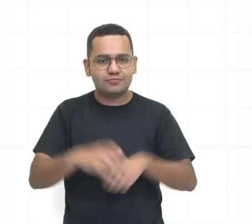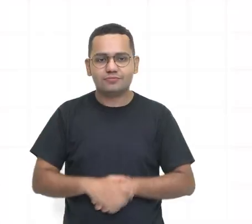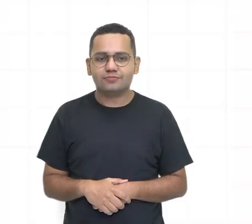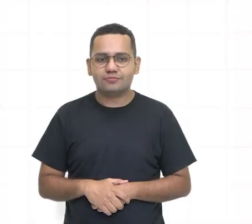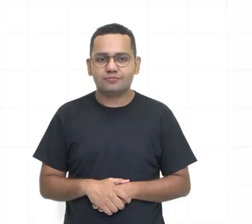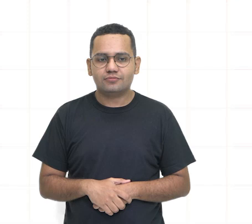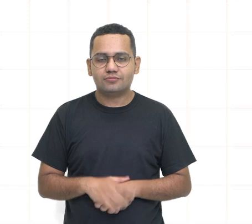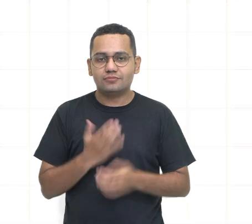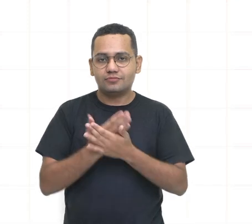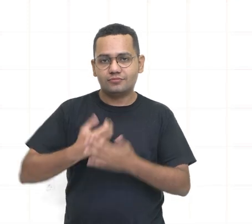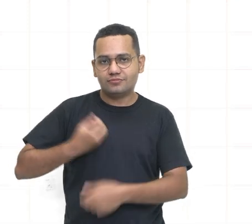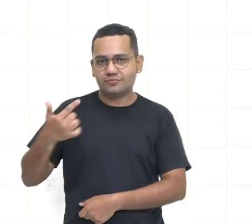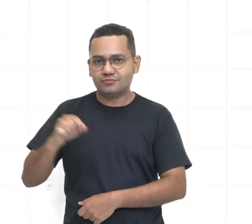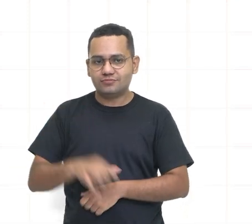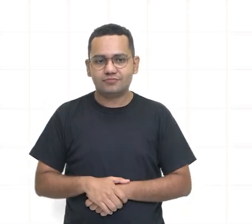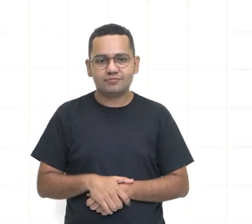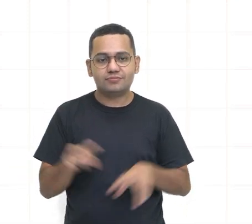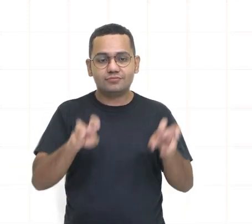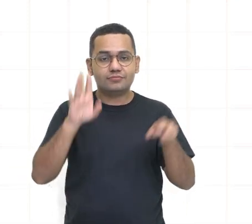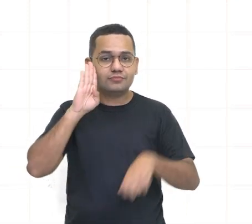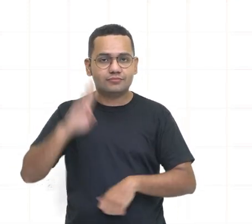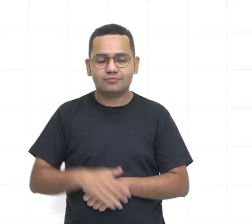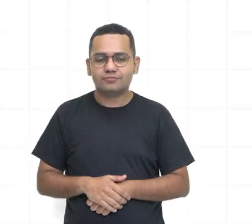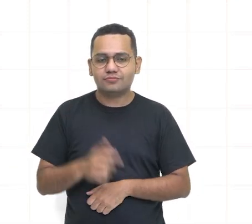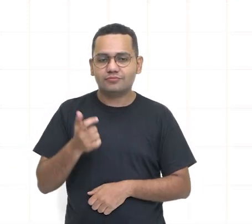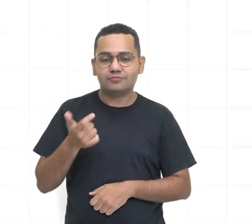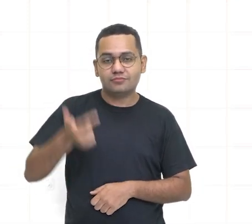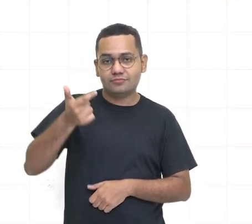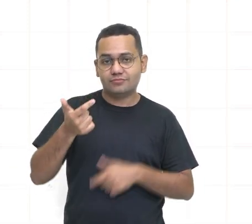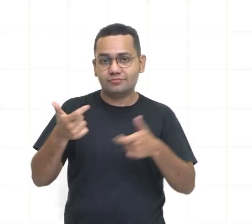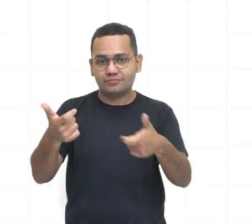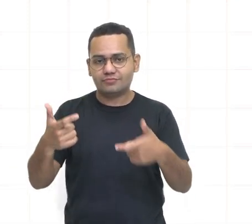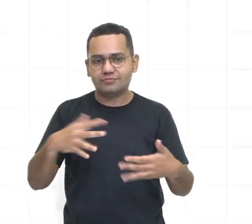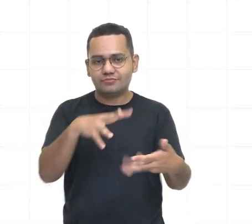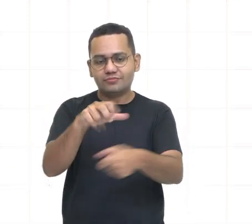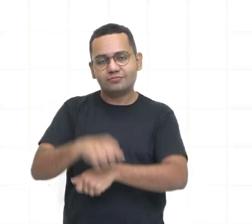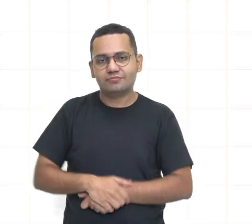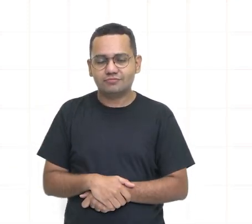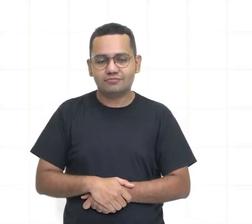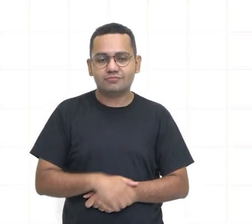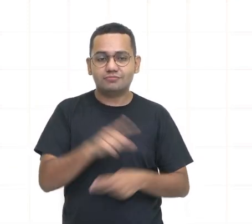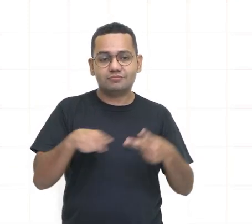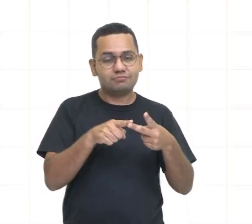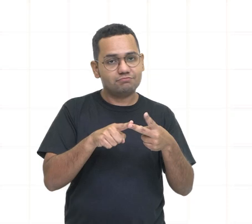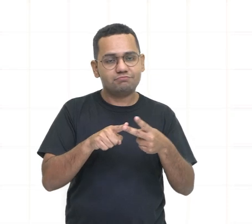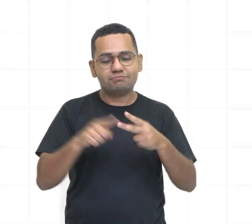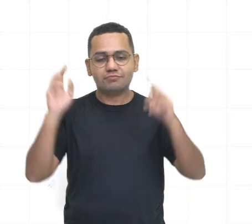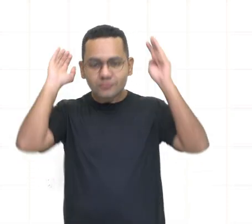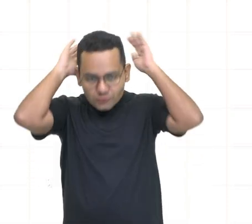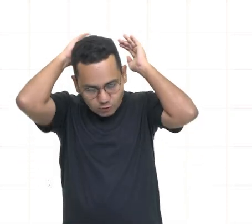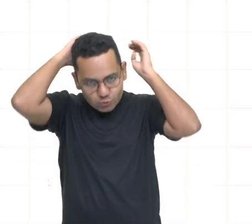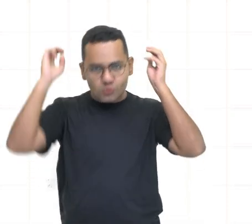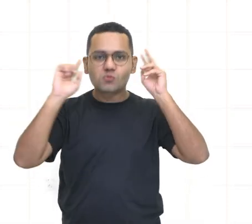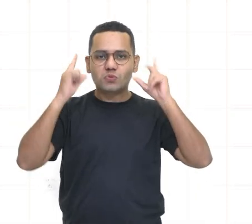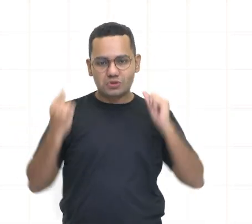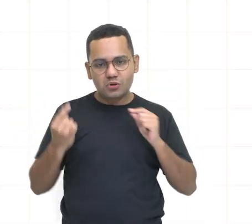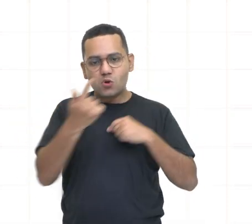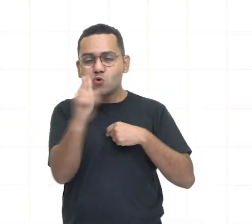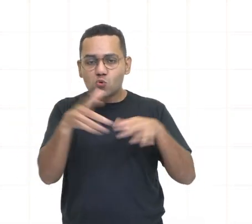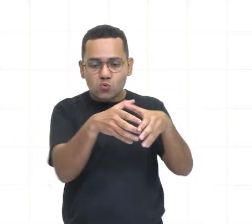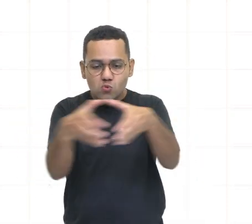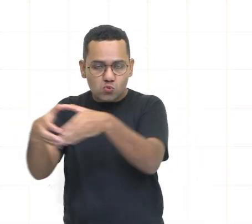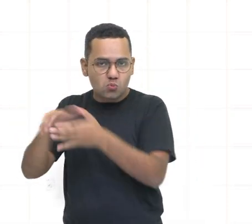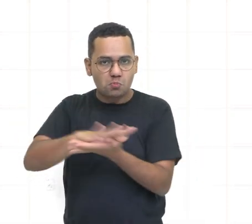aula. Aula de número 20, objeto de conhecimento, Segunda Guerra Mundial, judeus e outras vítimas